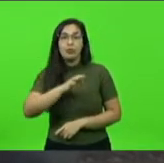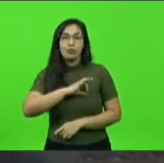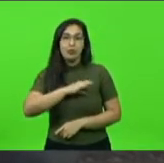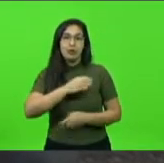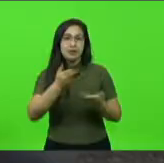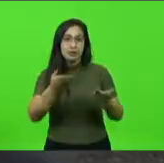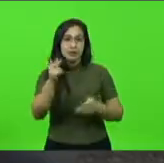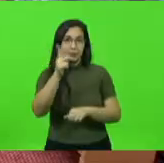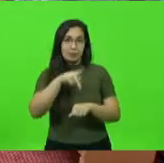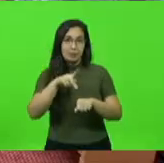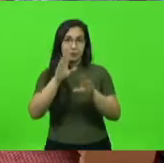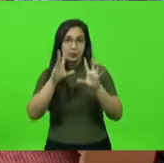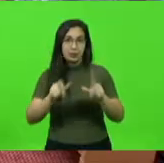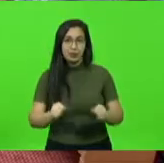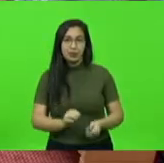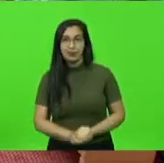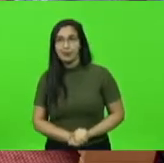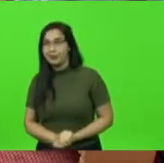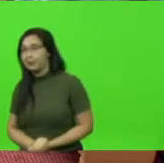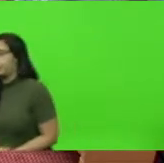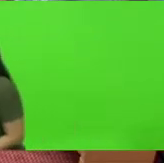país. Presidente, pela ordem.